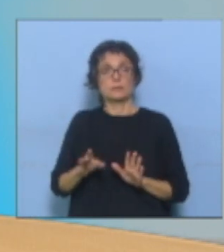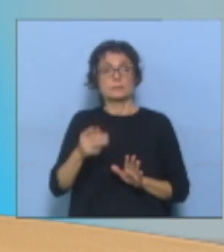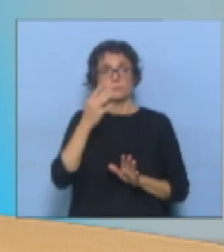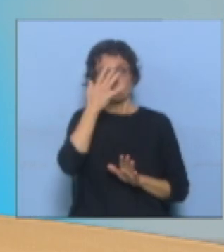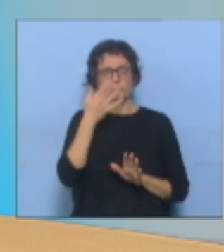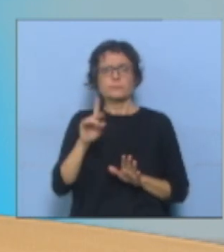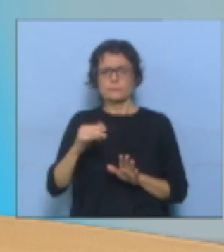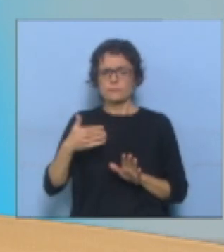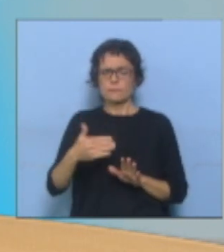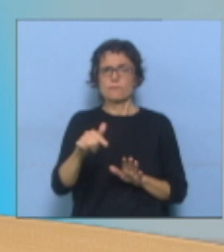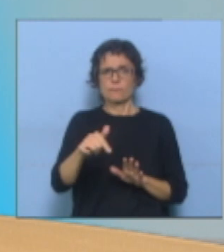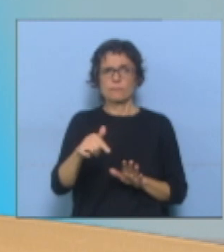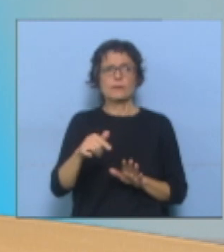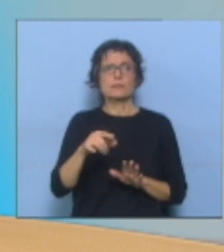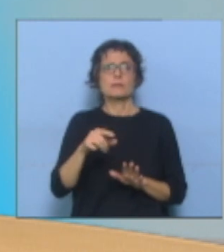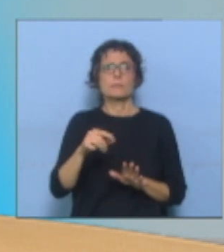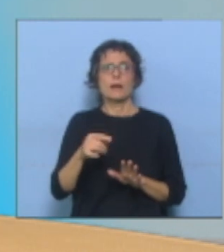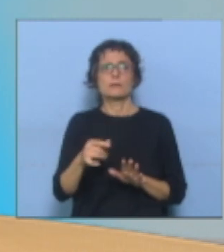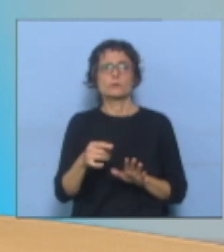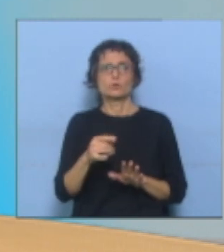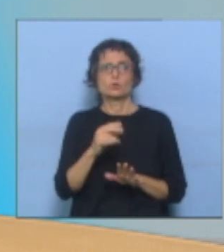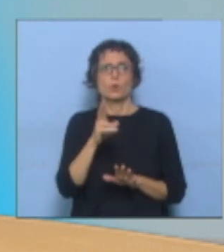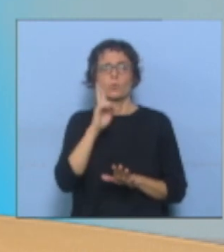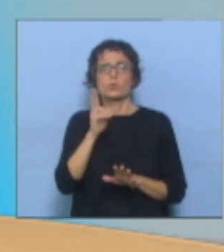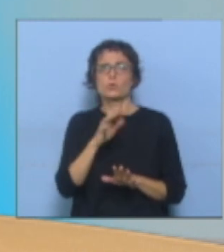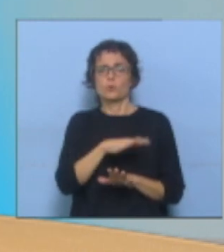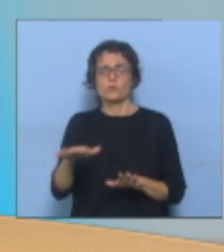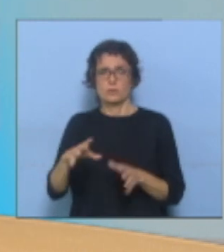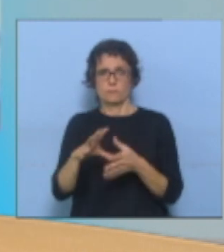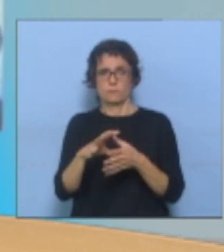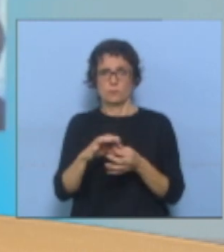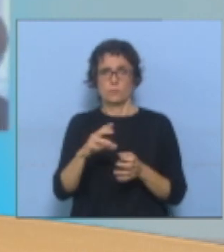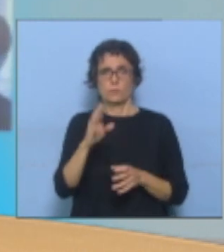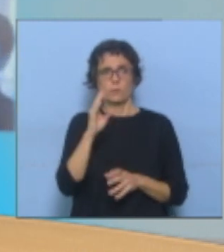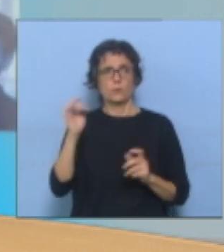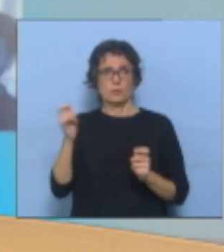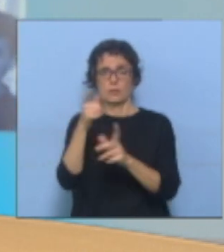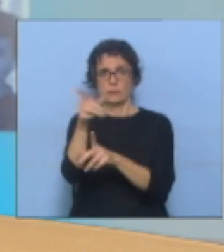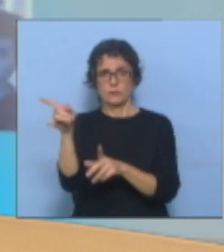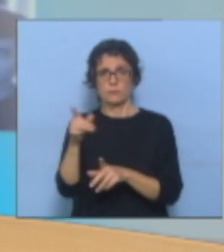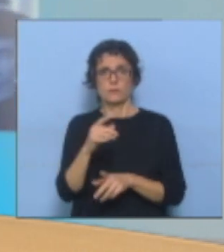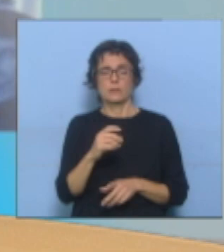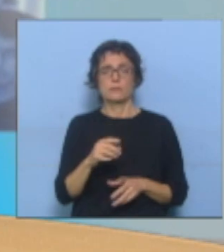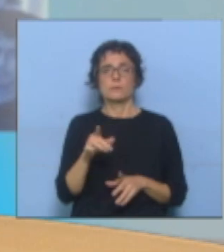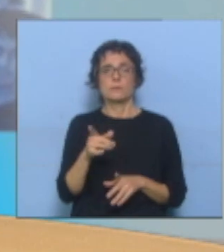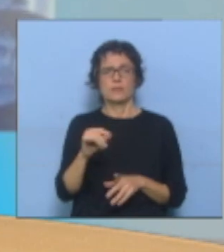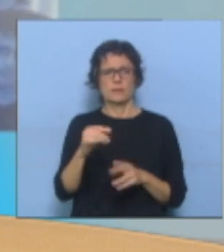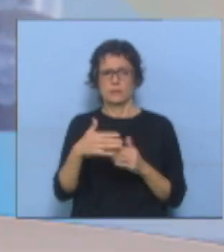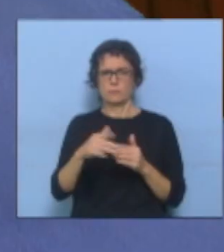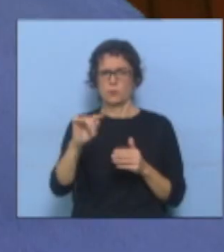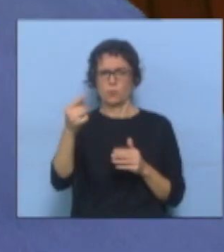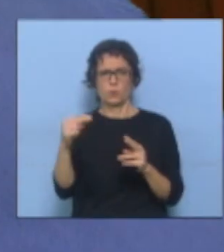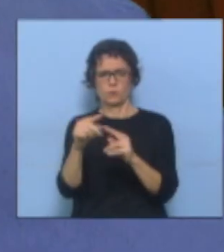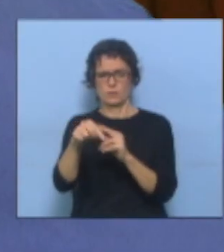diretor científico do evento, Luís Gino Bruni, mas já desde dia 14, há também uma conferência promovida pelas instituições envolvidas na